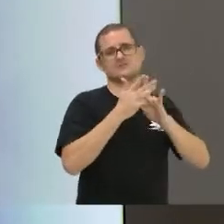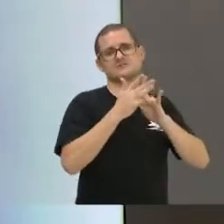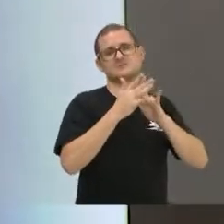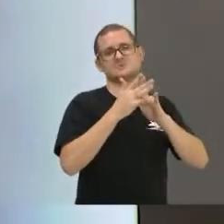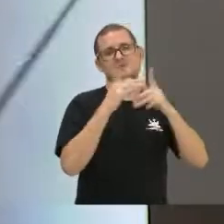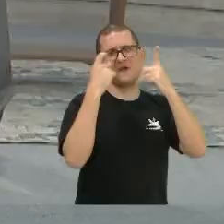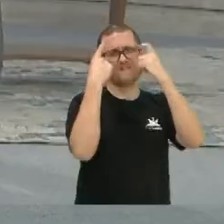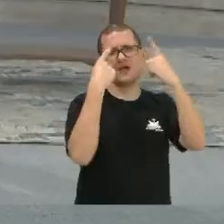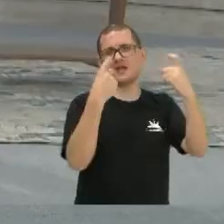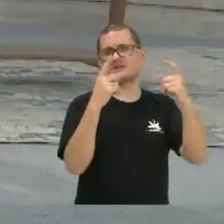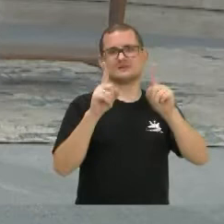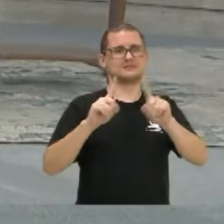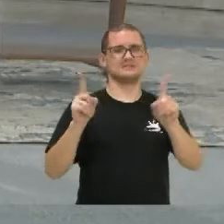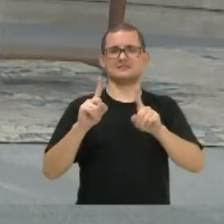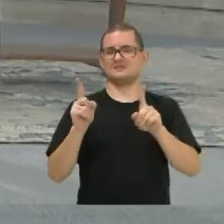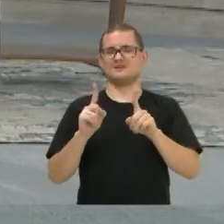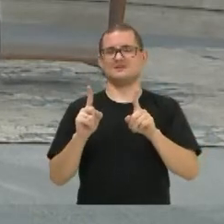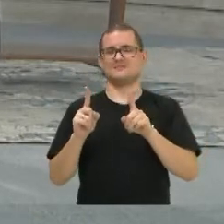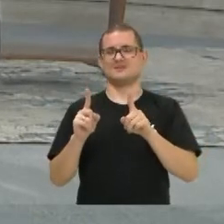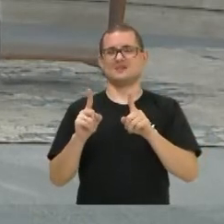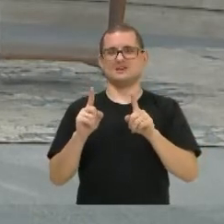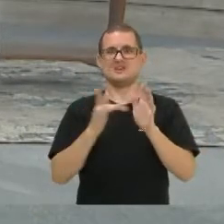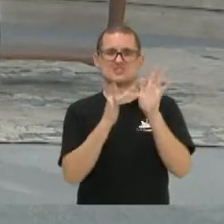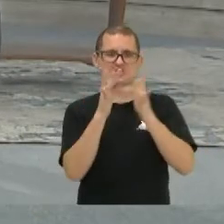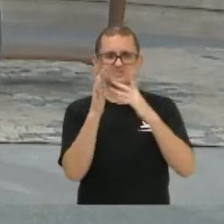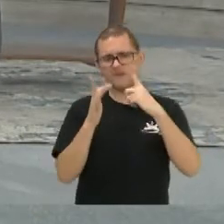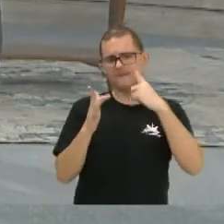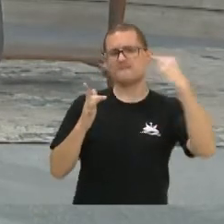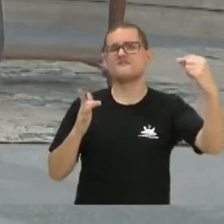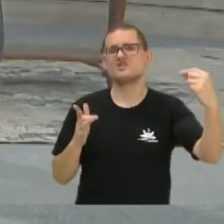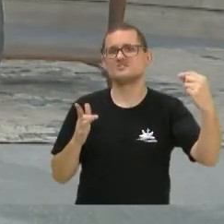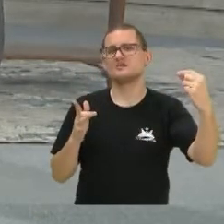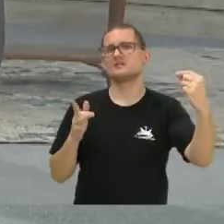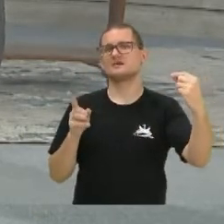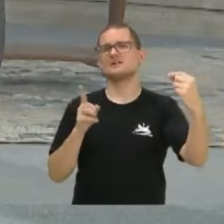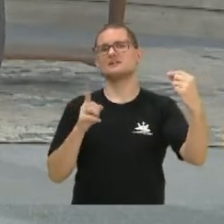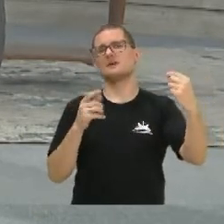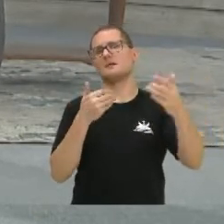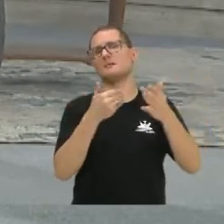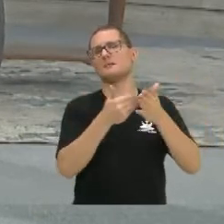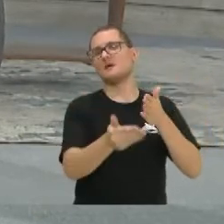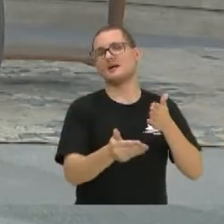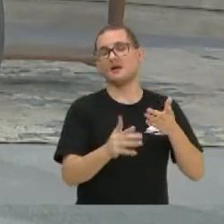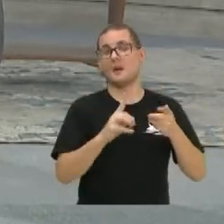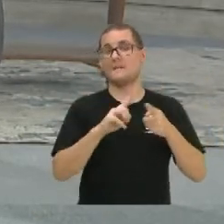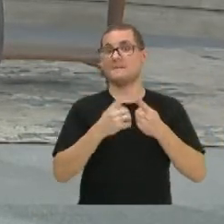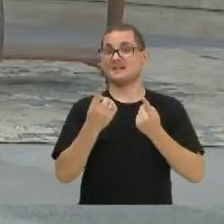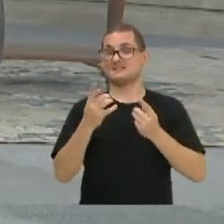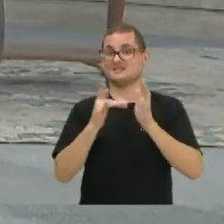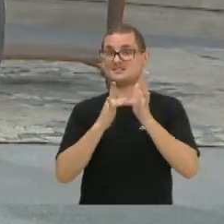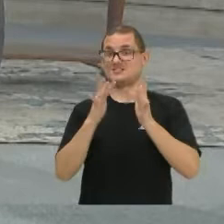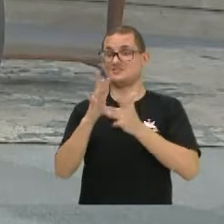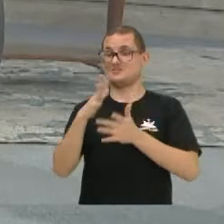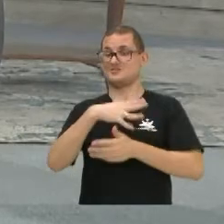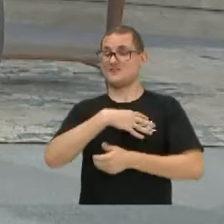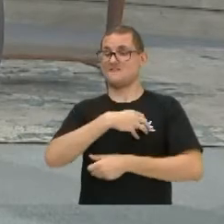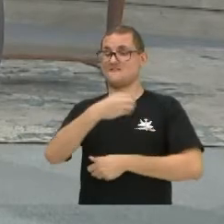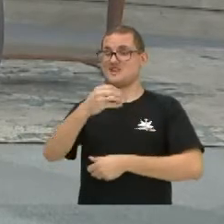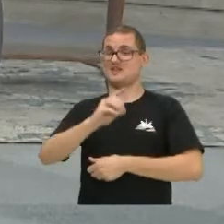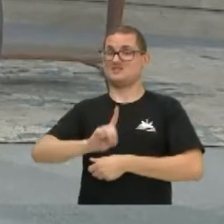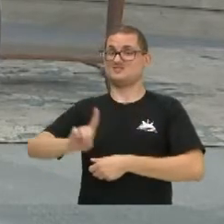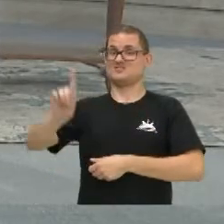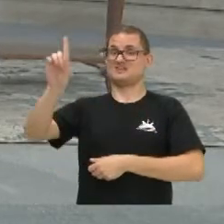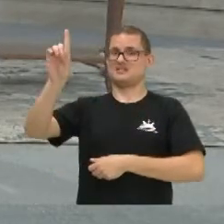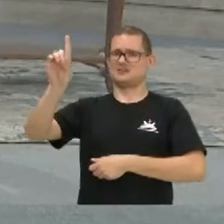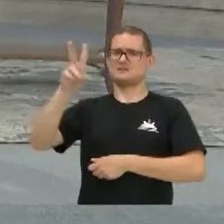se fugisse então haveria uma potência maior do que ele o filho de deus teria sido